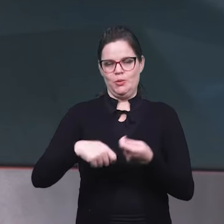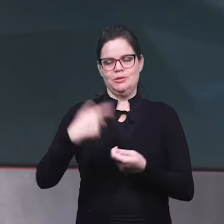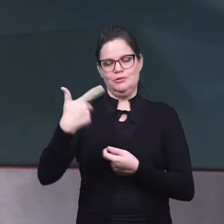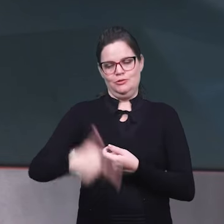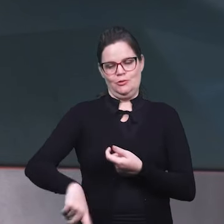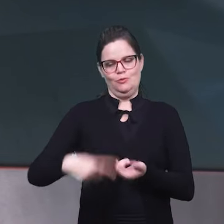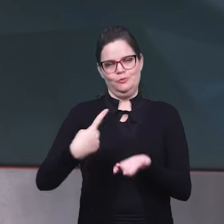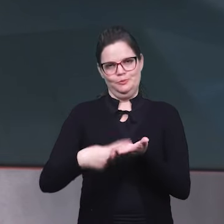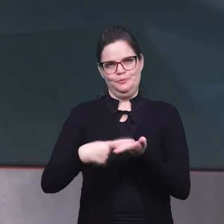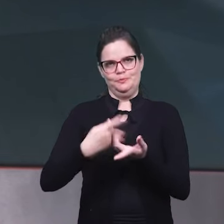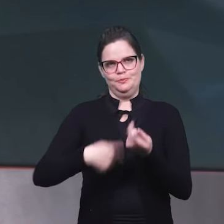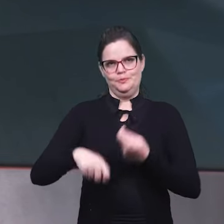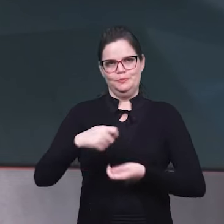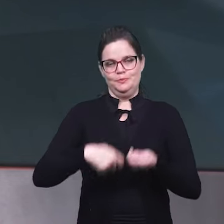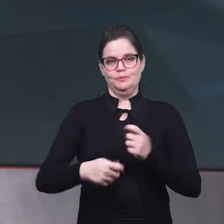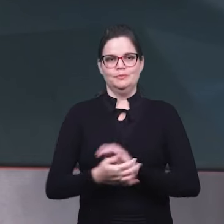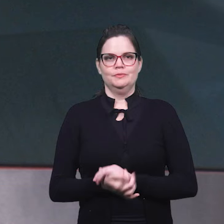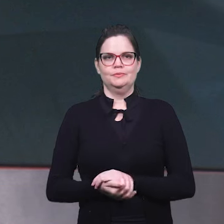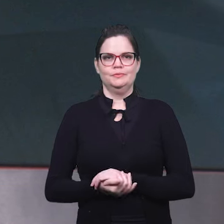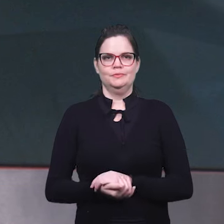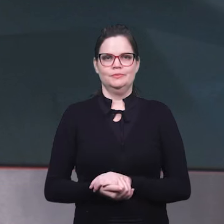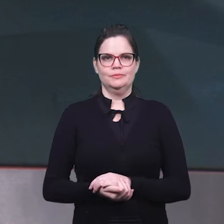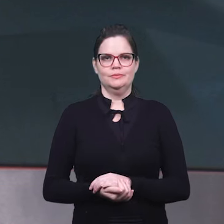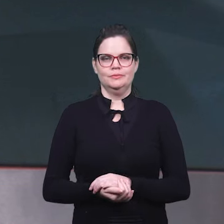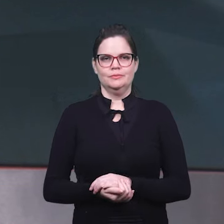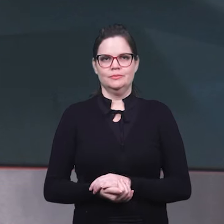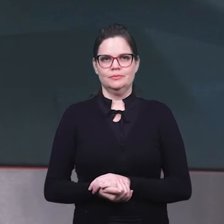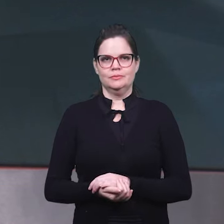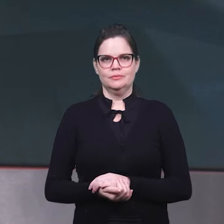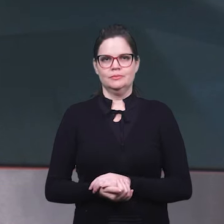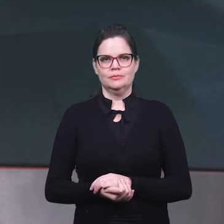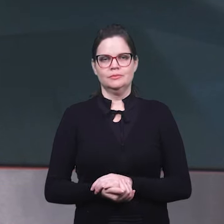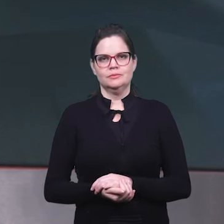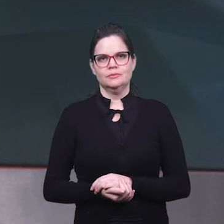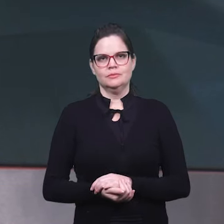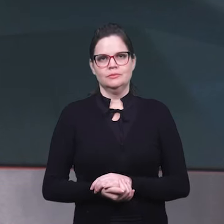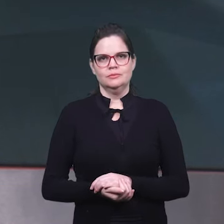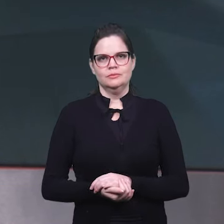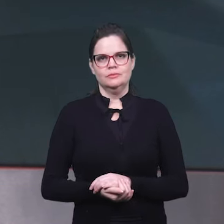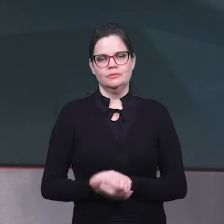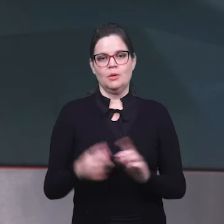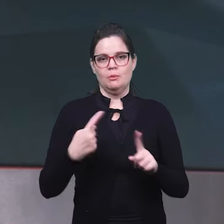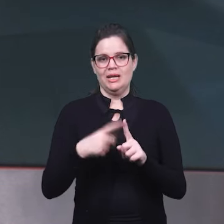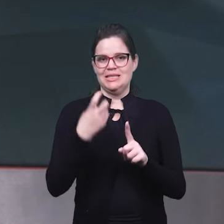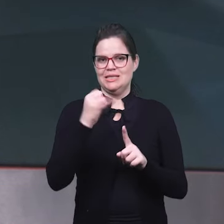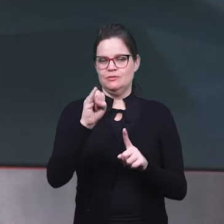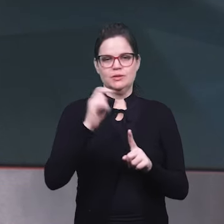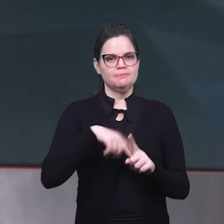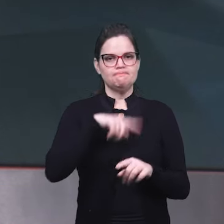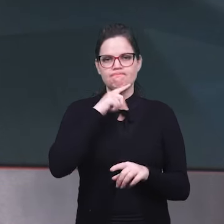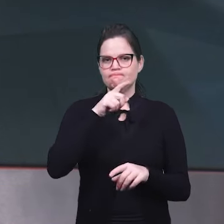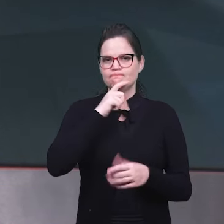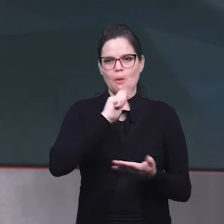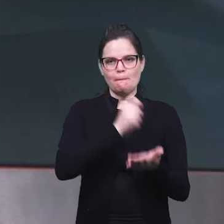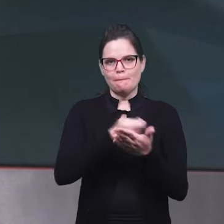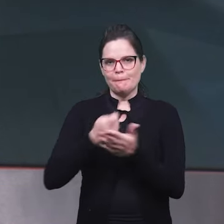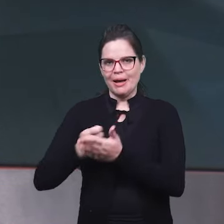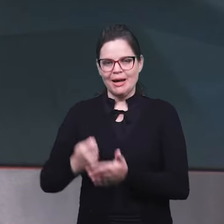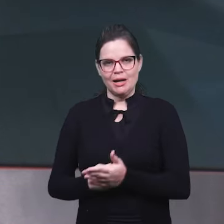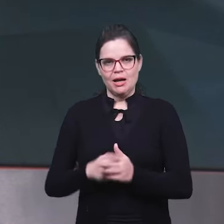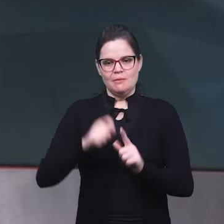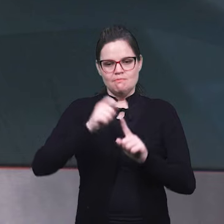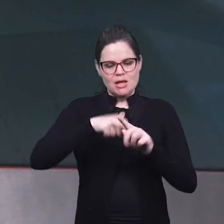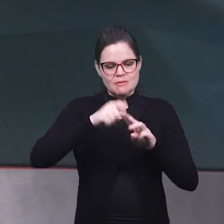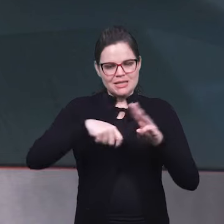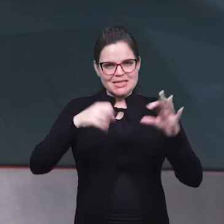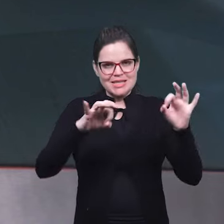renegociação. Aí, nesse caso, o descumprimento da obrigação financeira dentro do prazo e